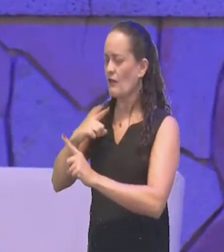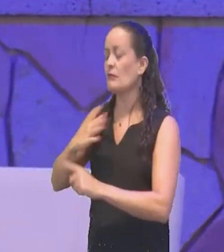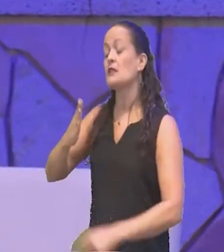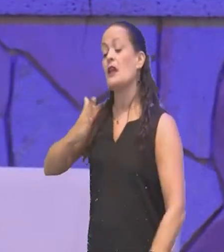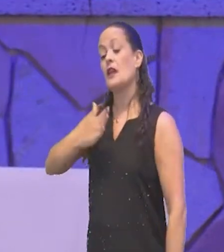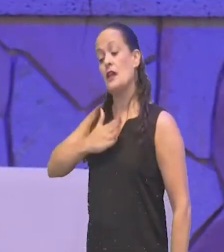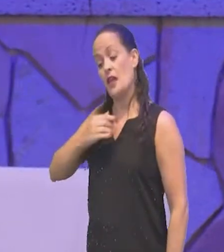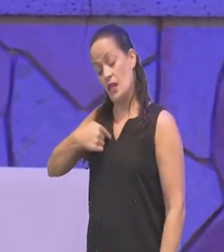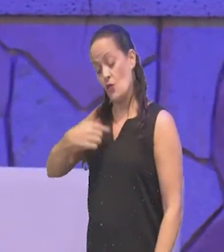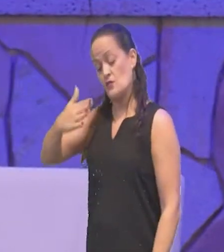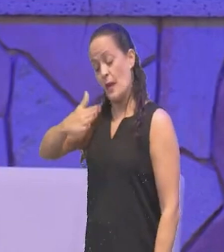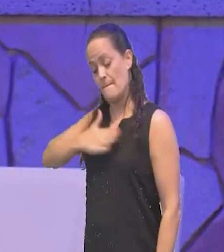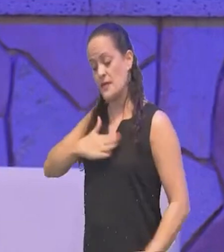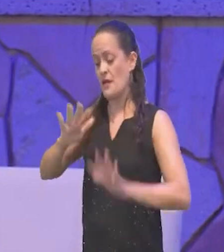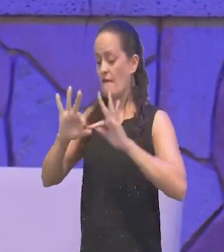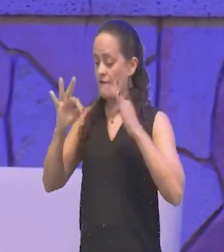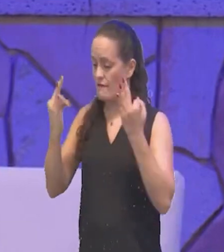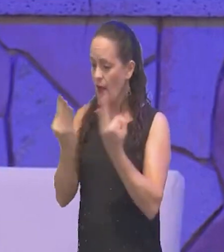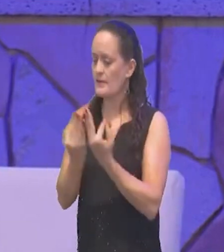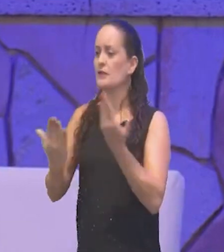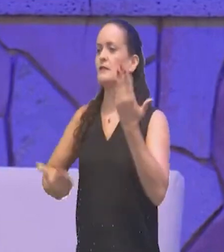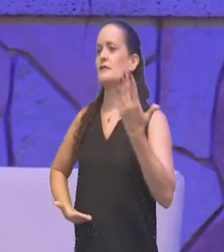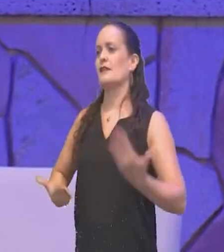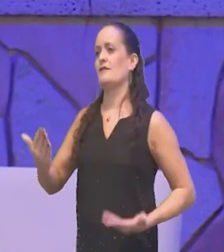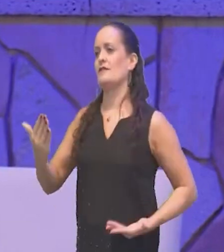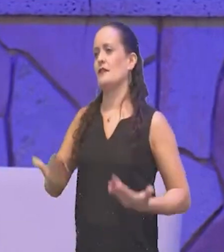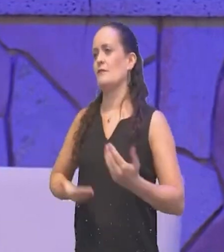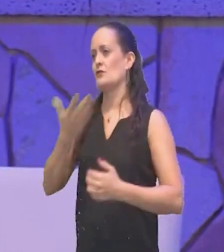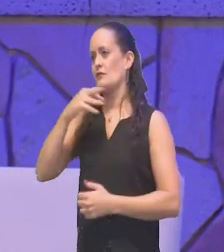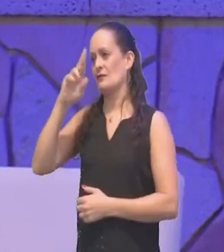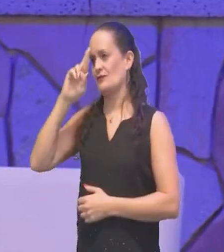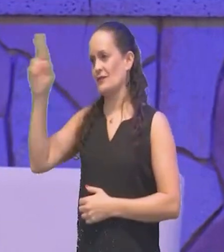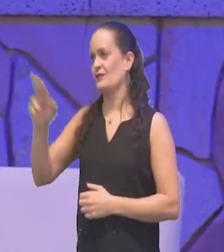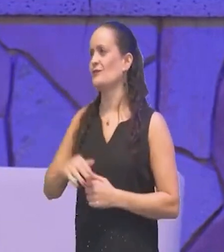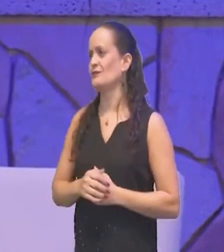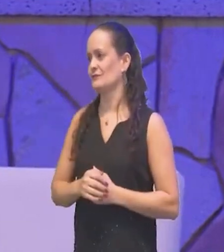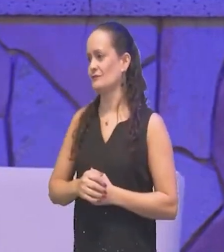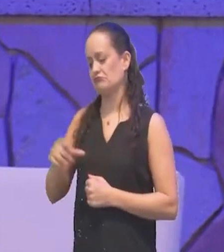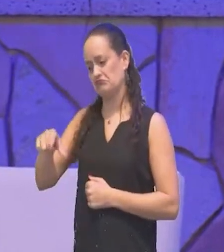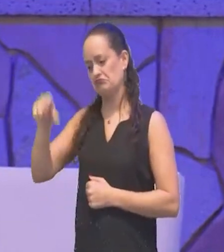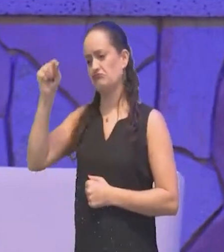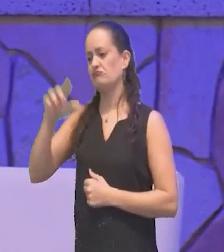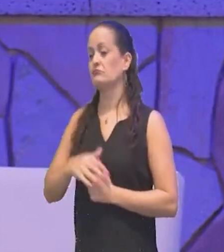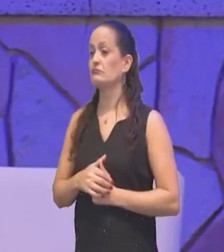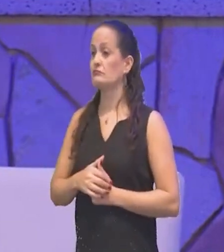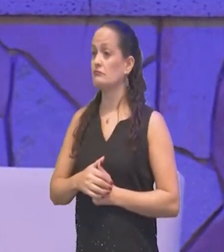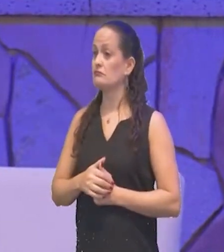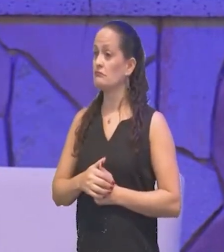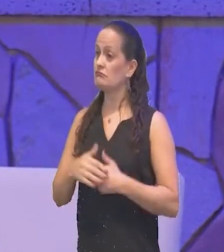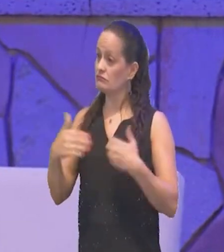casa, nós serviremos ao Senhor. E eu gostaria agora,